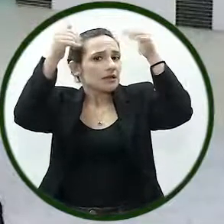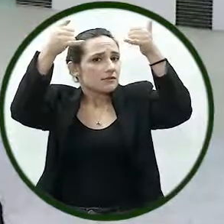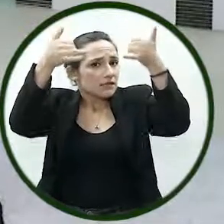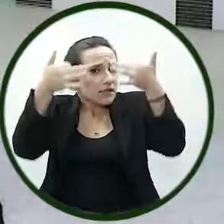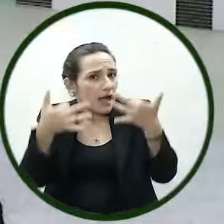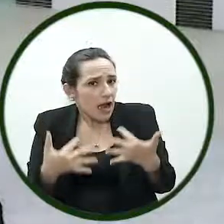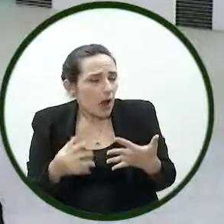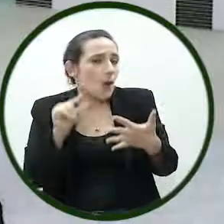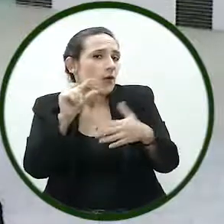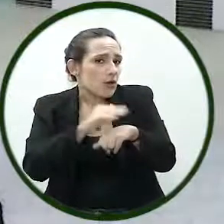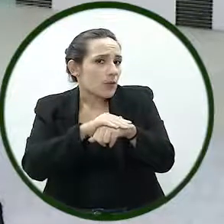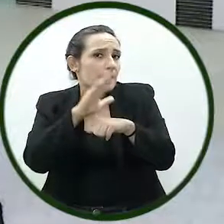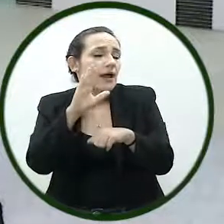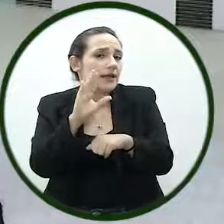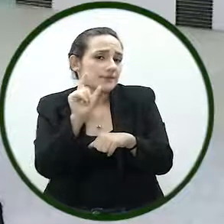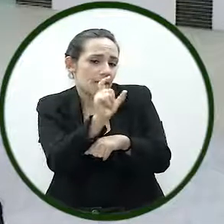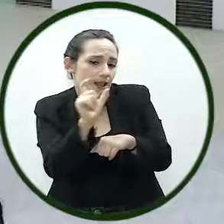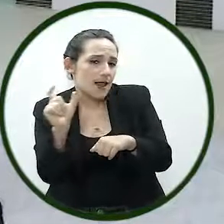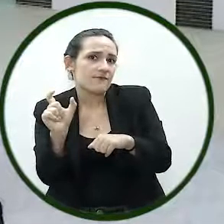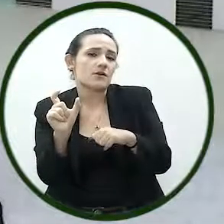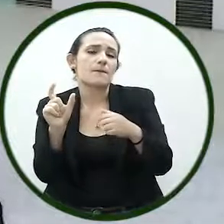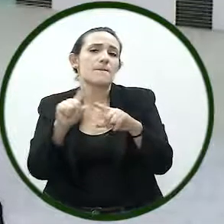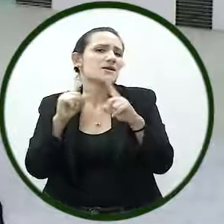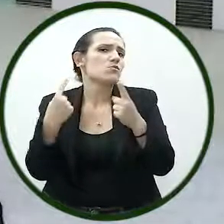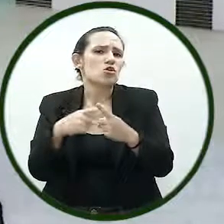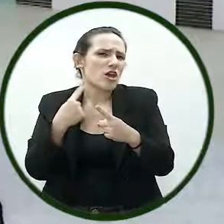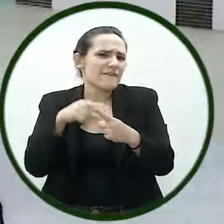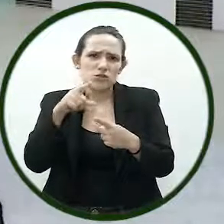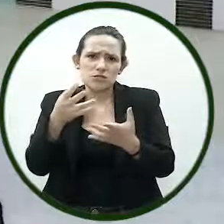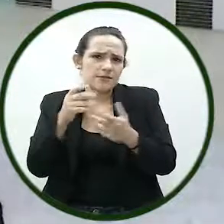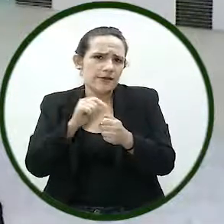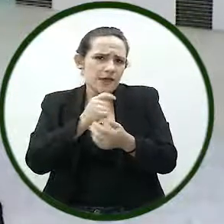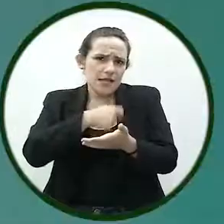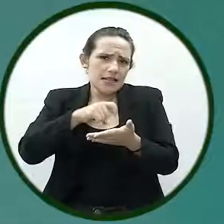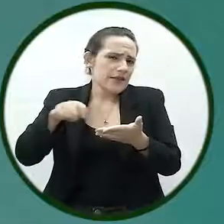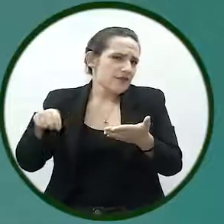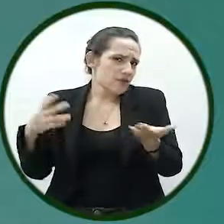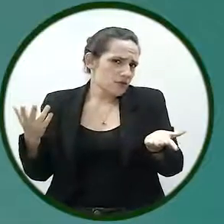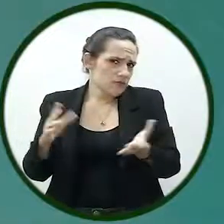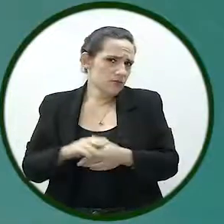construída e percebida para a gente. Qual foi o principal motivo que levou você a escrever esse livro?